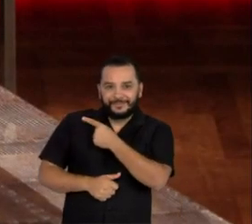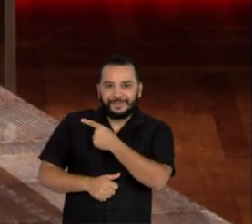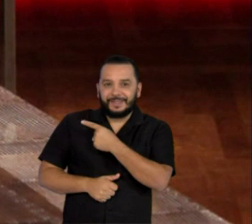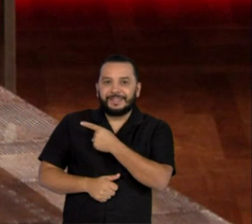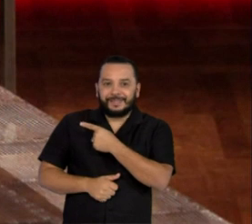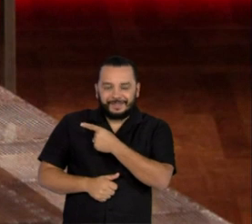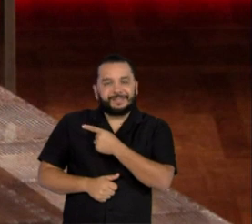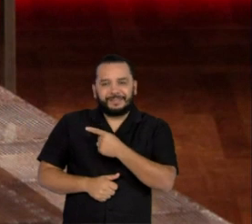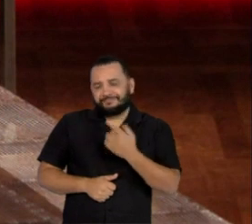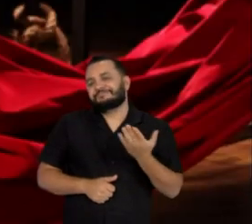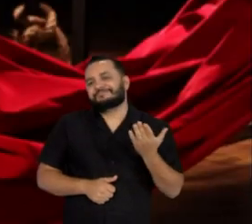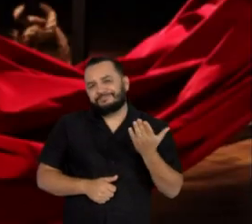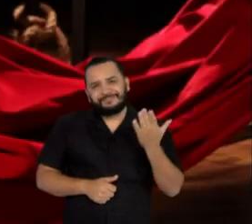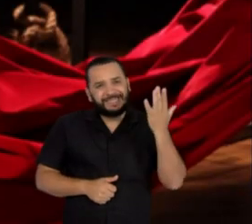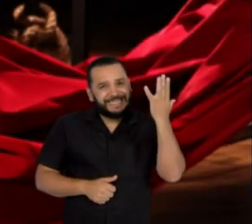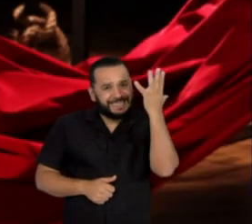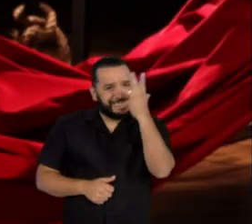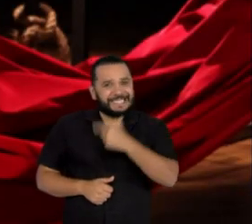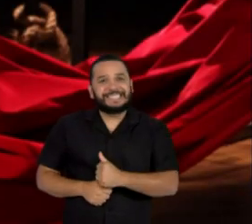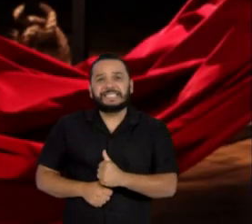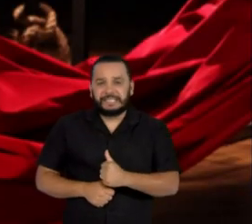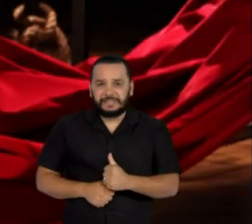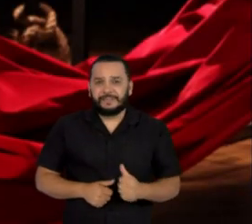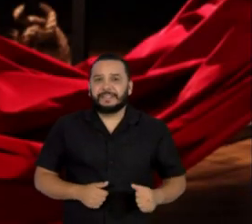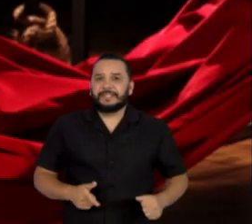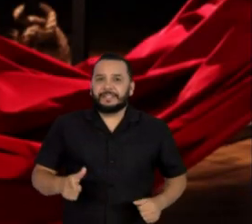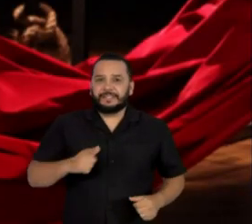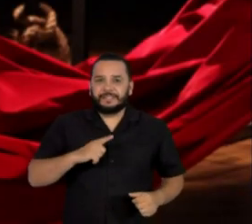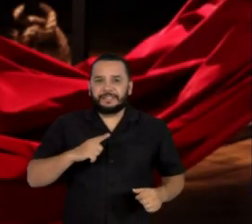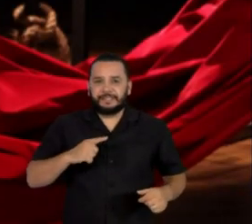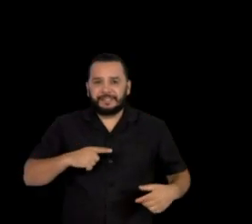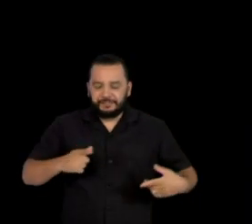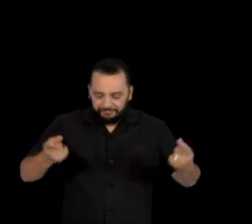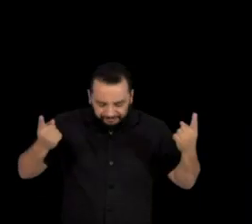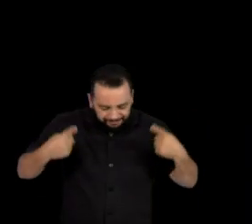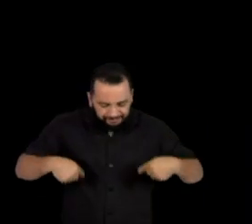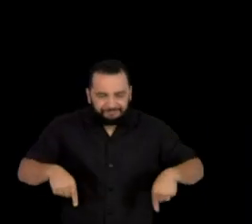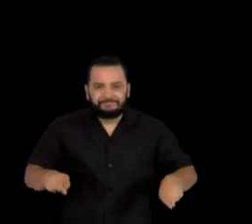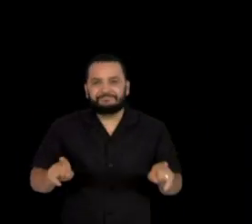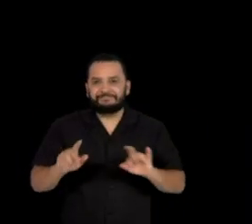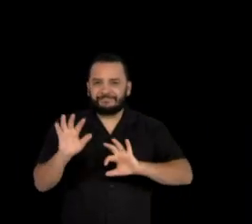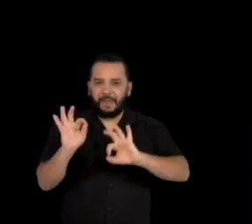A Loba tinha uma cenografia,